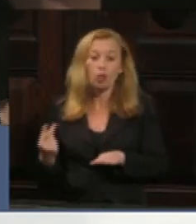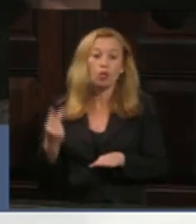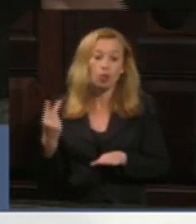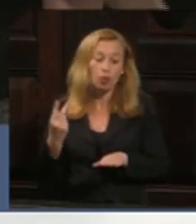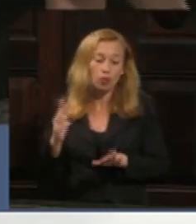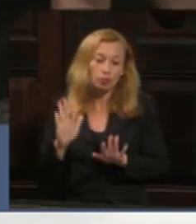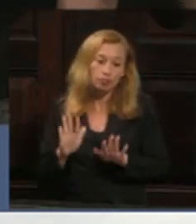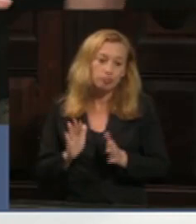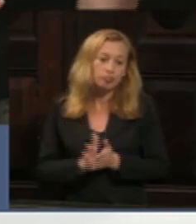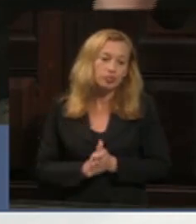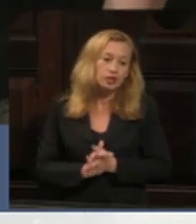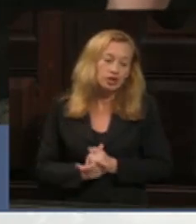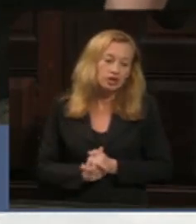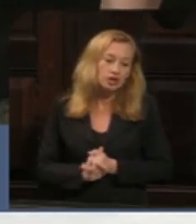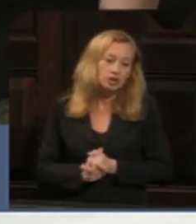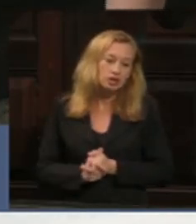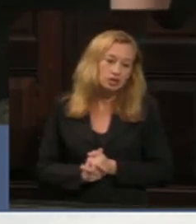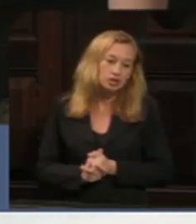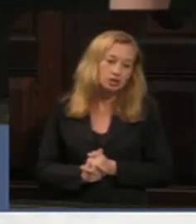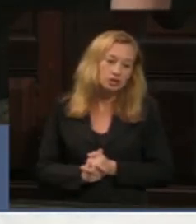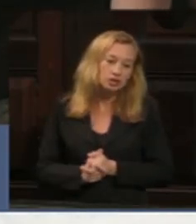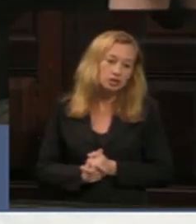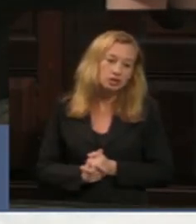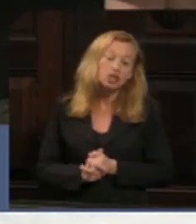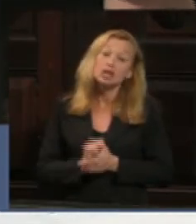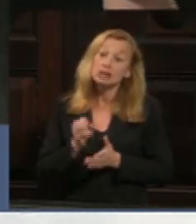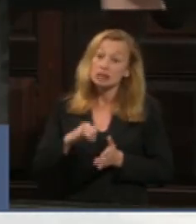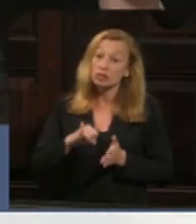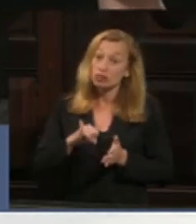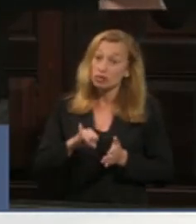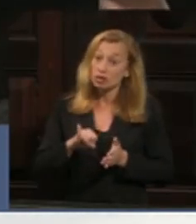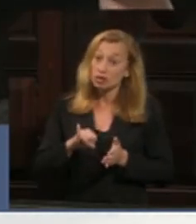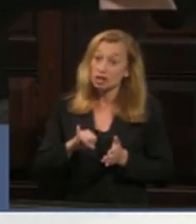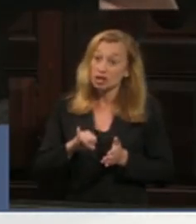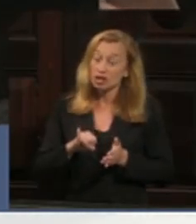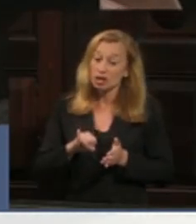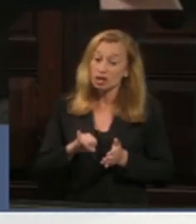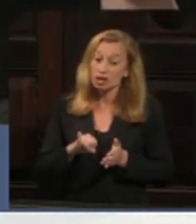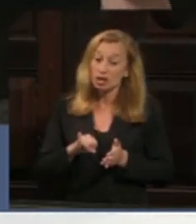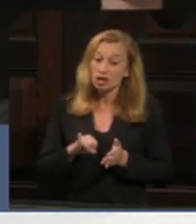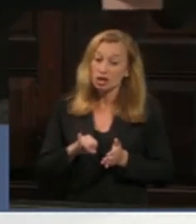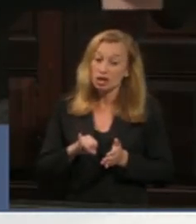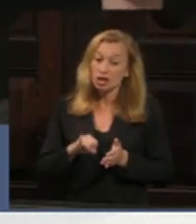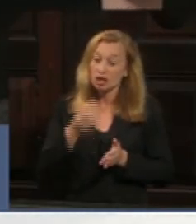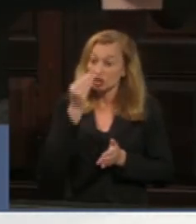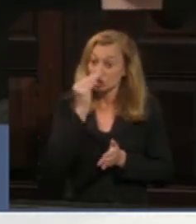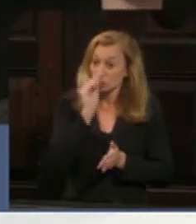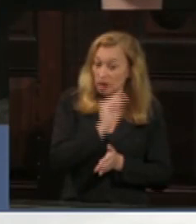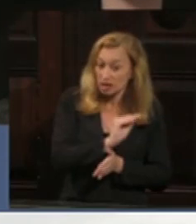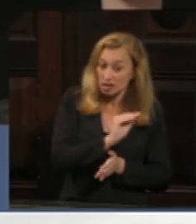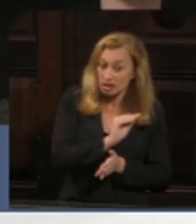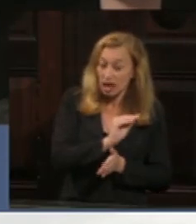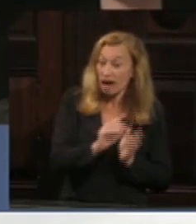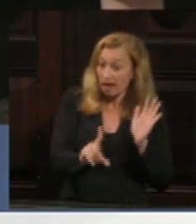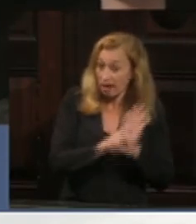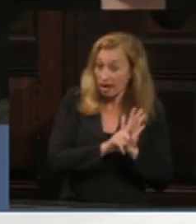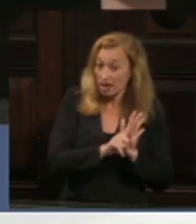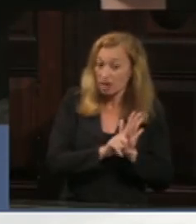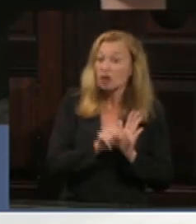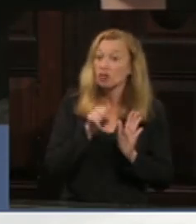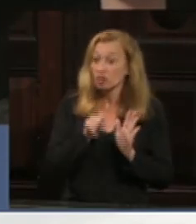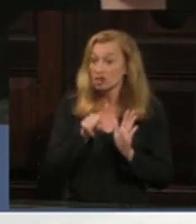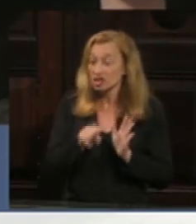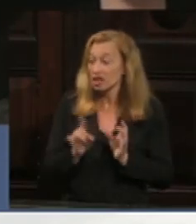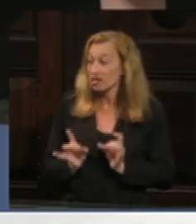você fugindo das formalidades legais, você emprega no valor alguma coisa a mais.